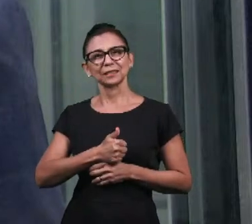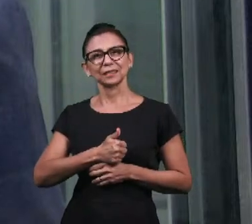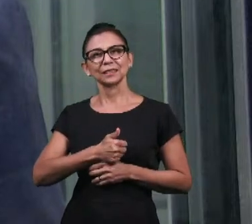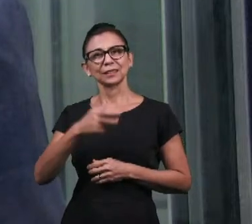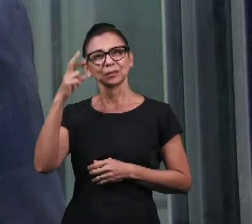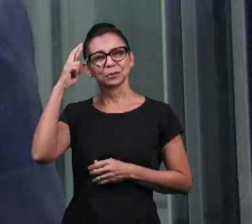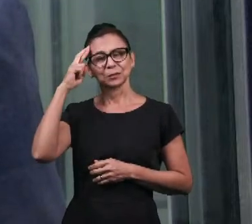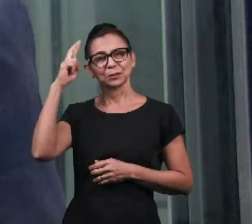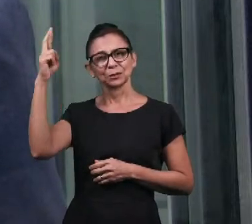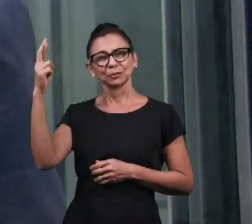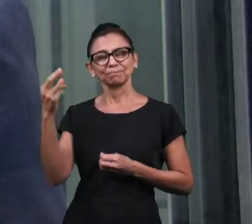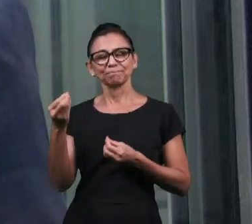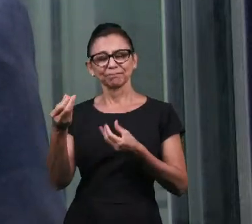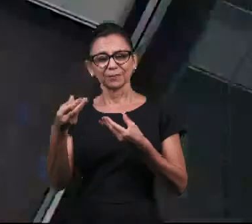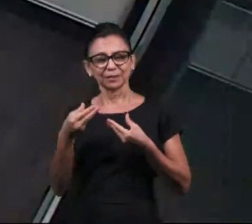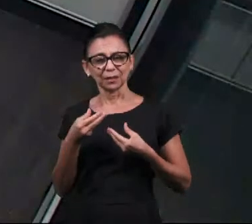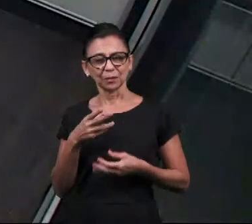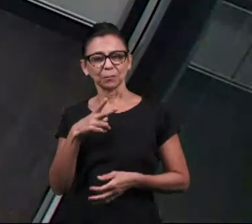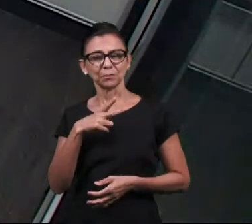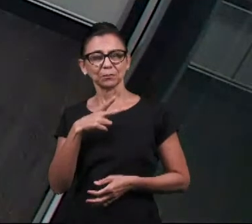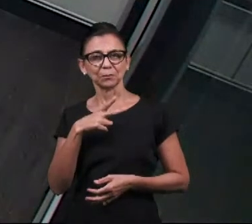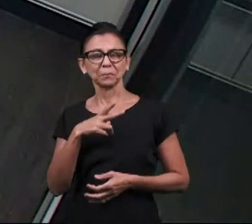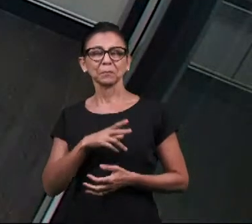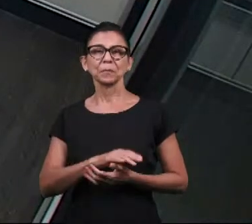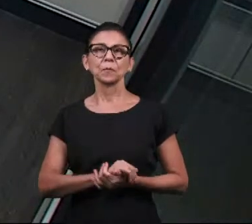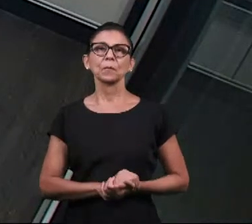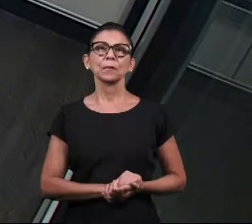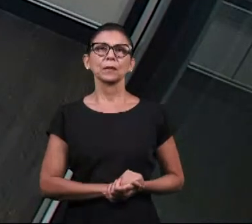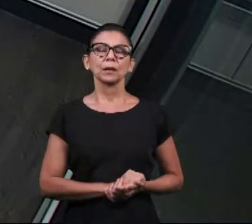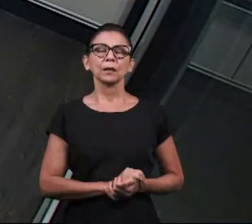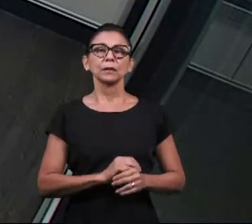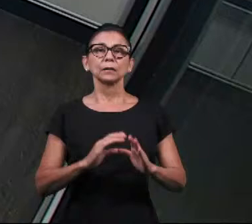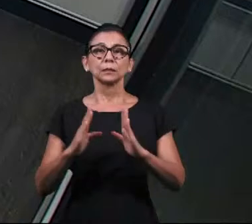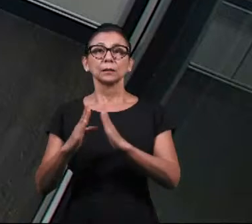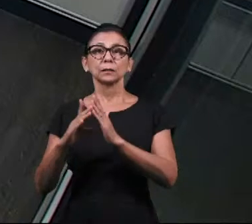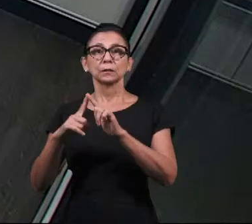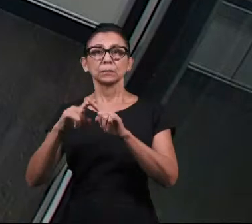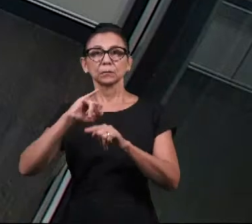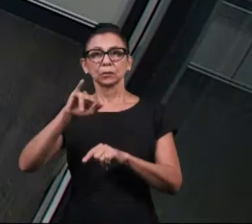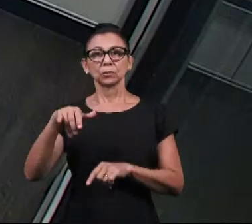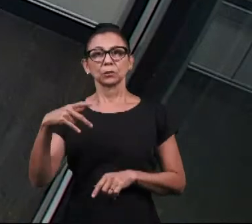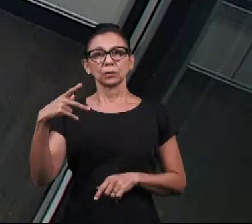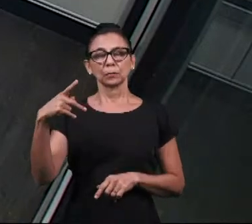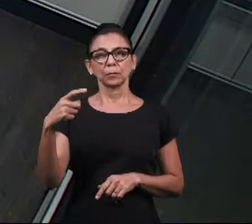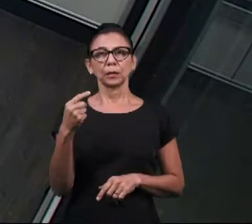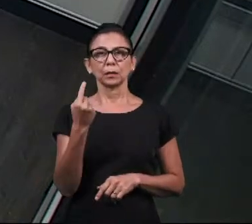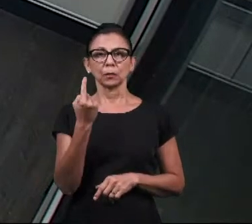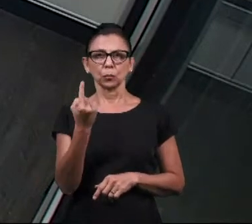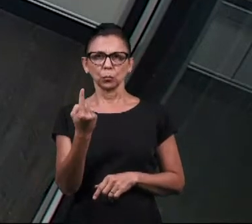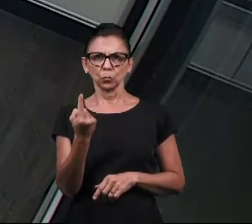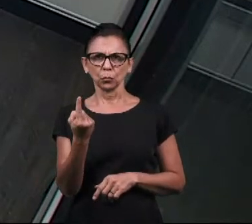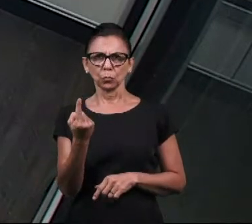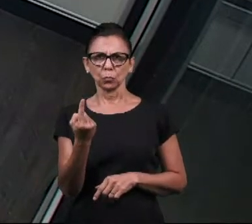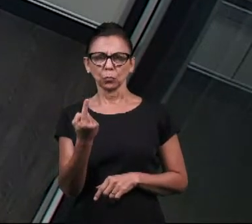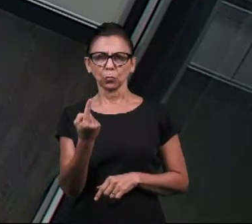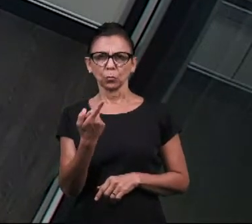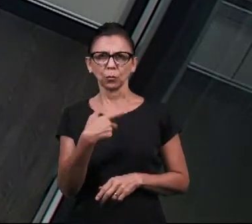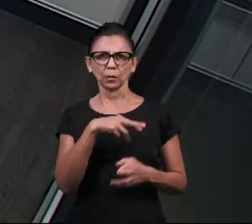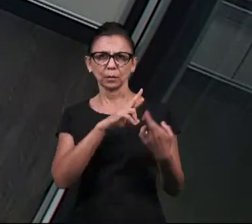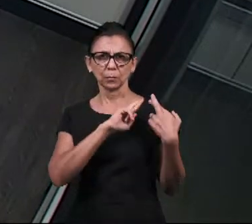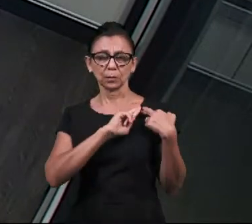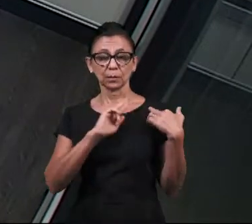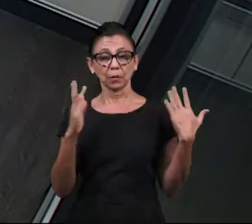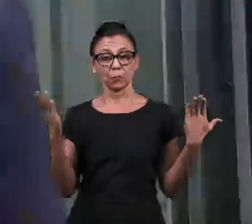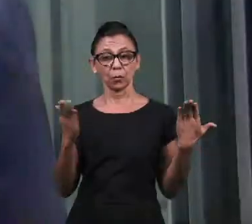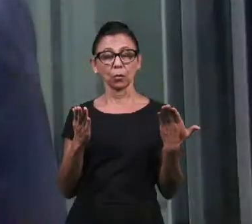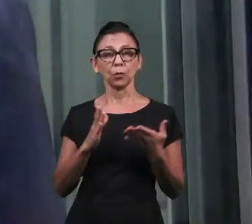deu. Em particular, Jorge, na Igreja de Jardim da Penha 1, onde eu me encontro atualmente, nós estamos